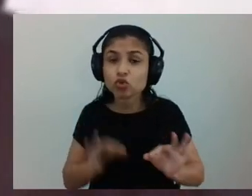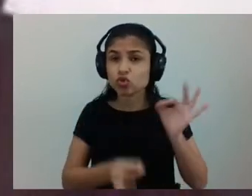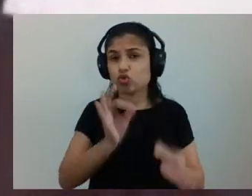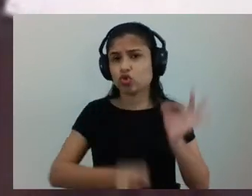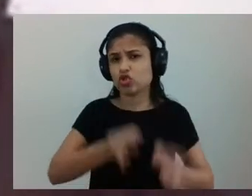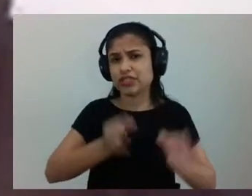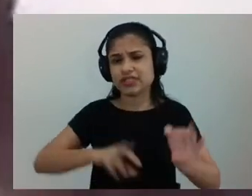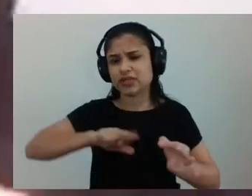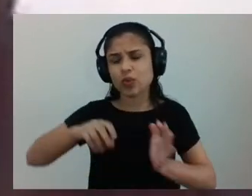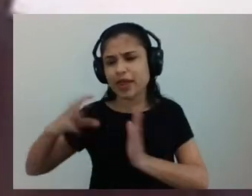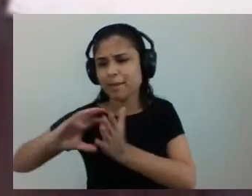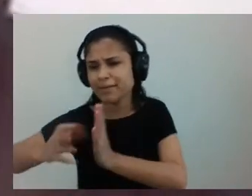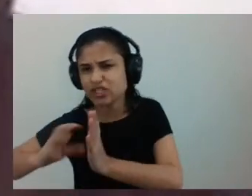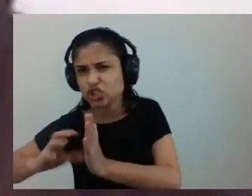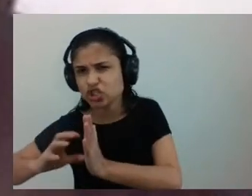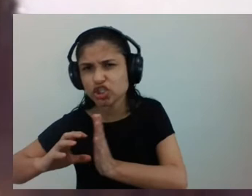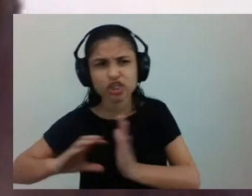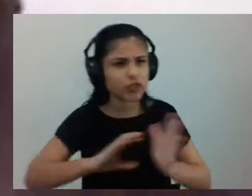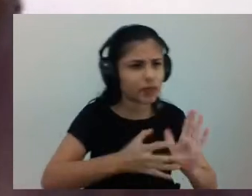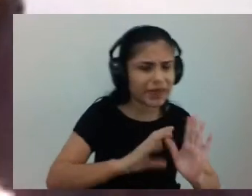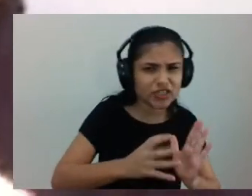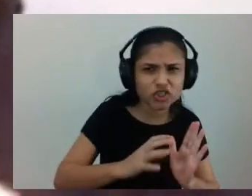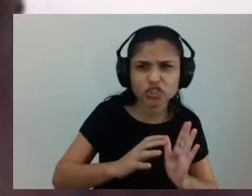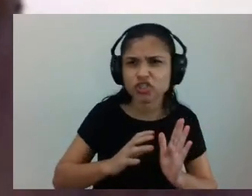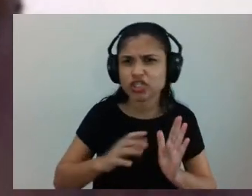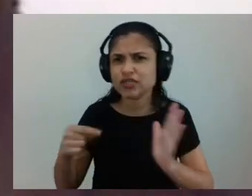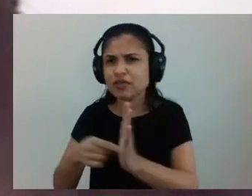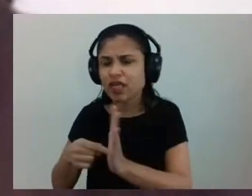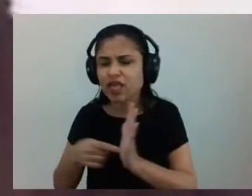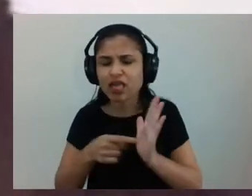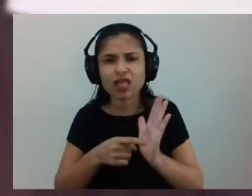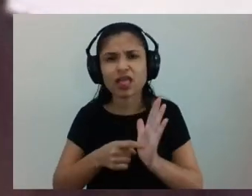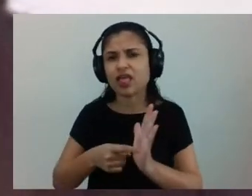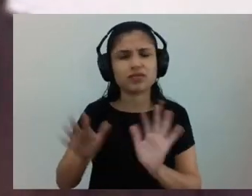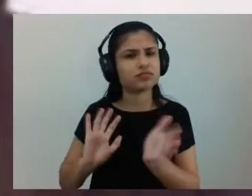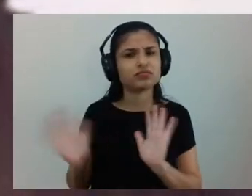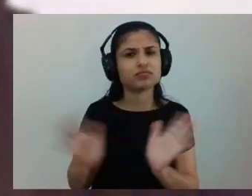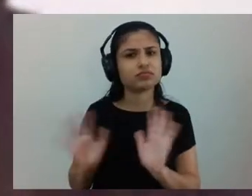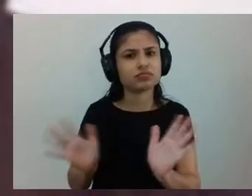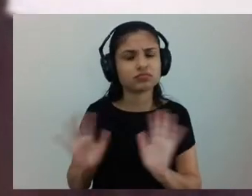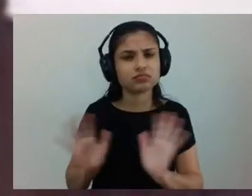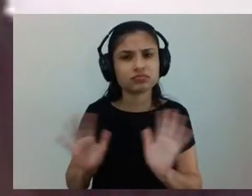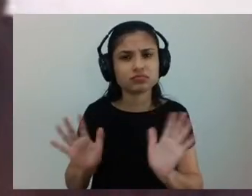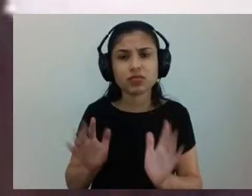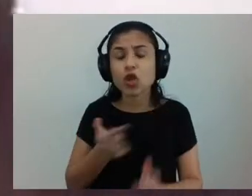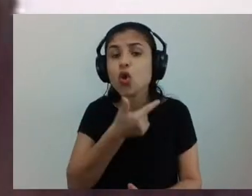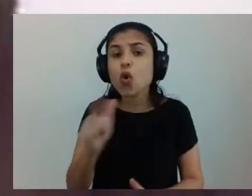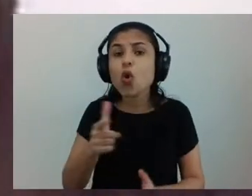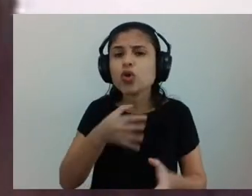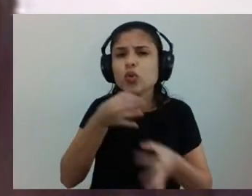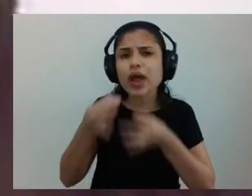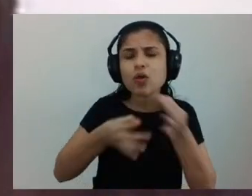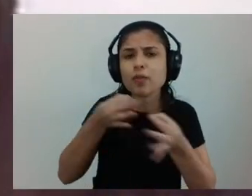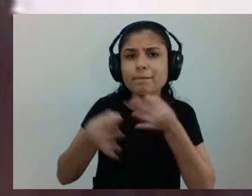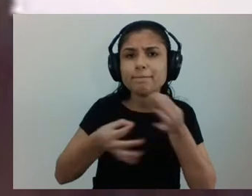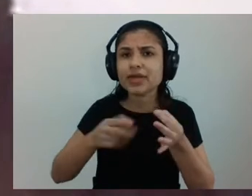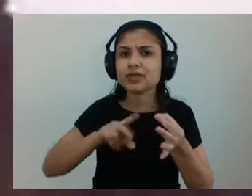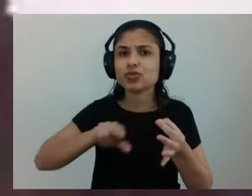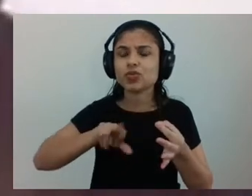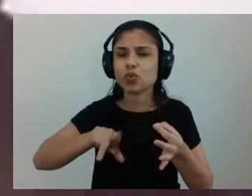político-partidária, sem indicação para amizade, nenhum outro argumento que não seja a competência